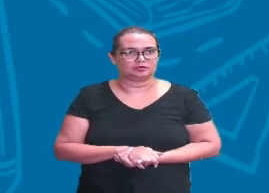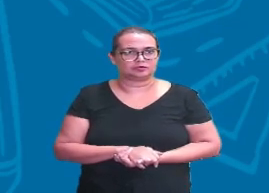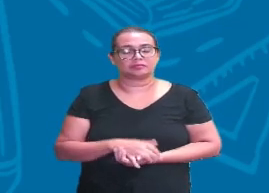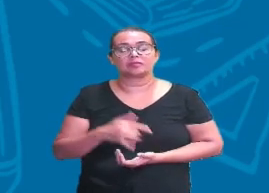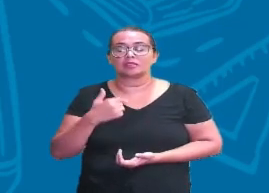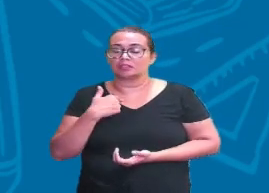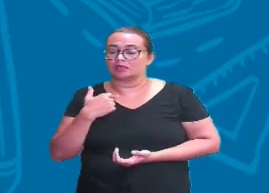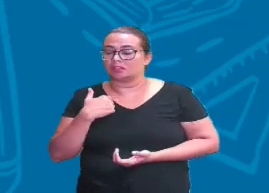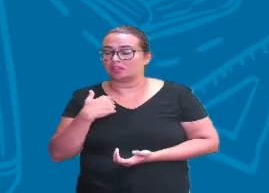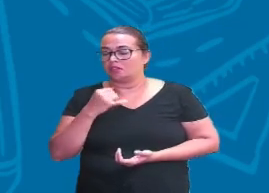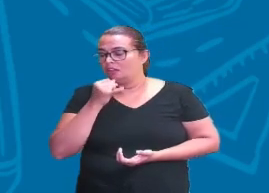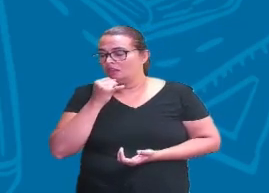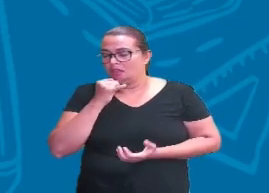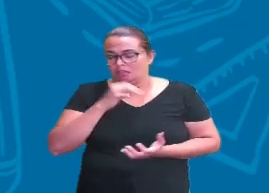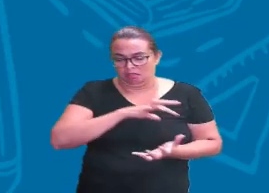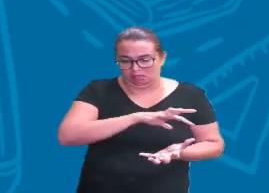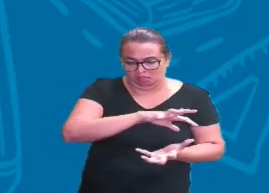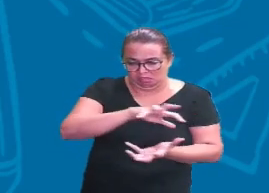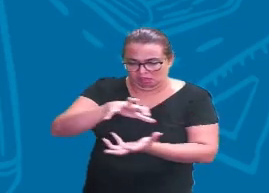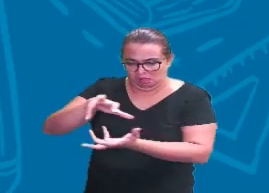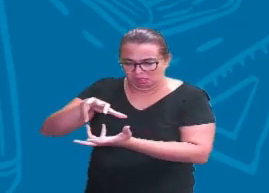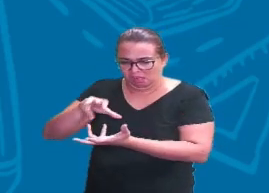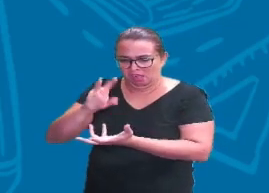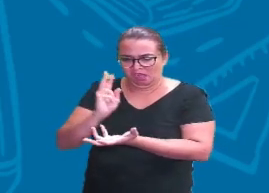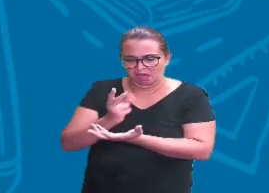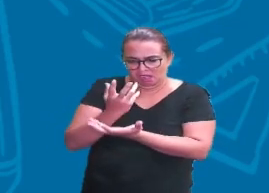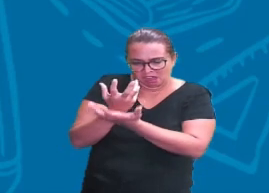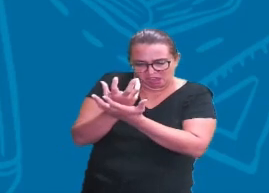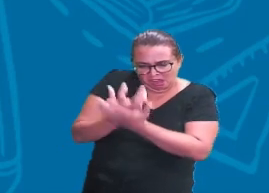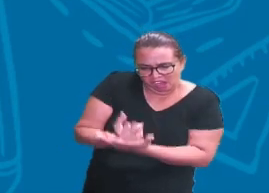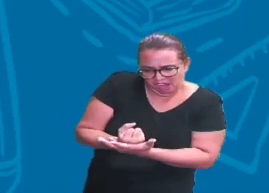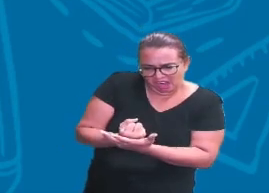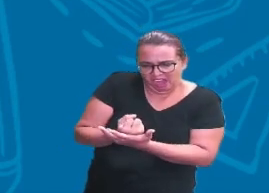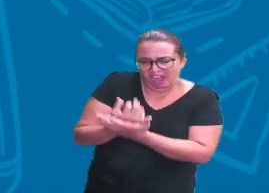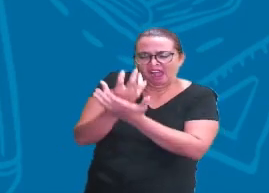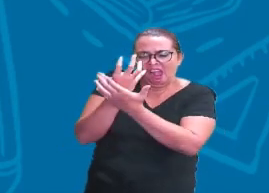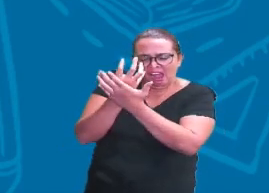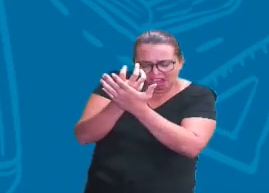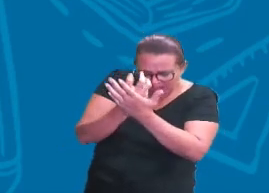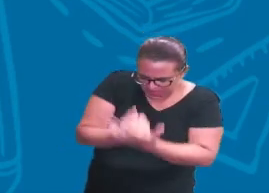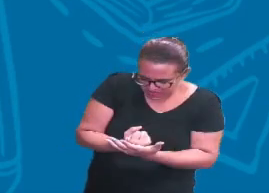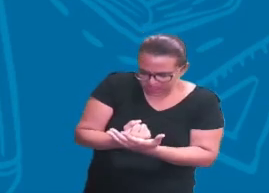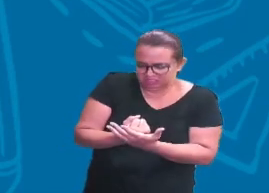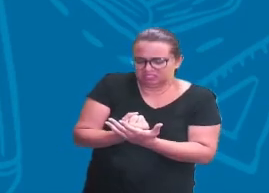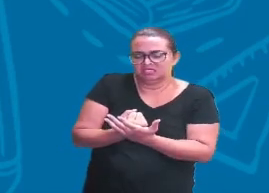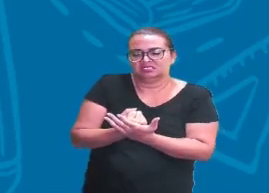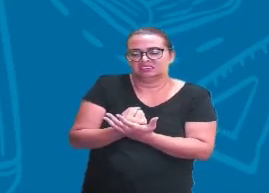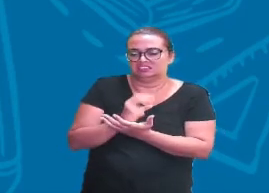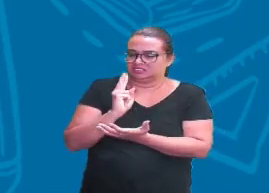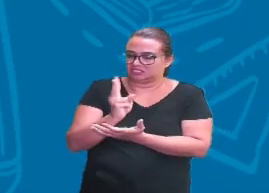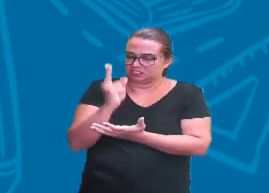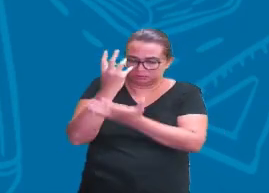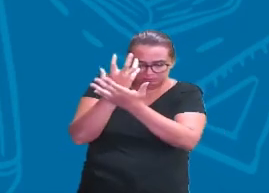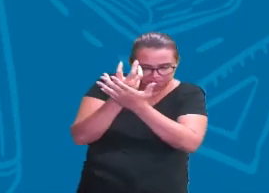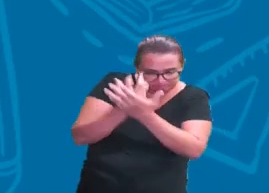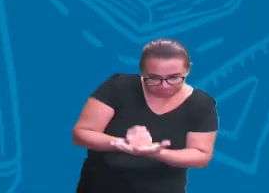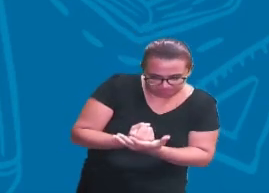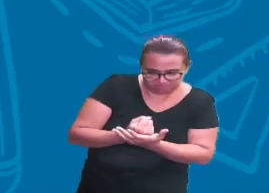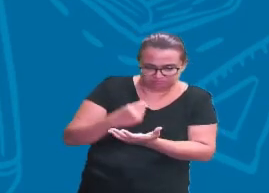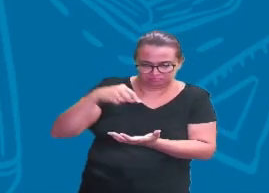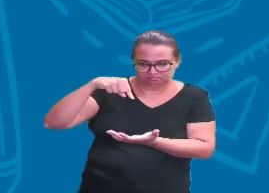Terra, a gravidade sempre vai puxar para o centro? Perfeito, sempre irá puxar para o